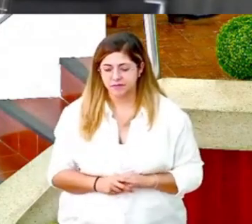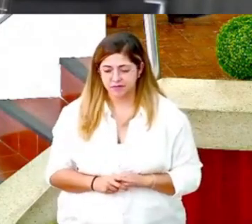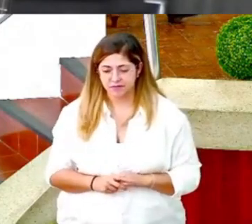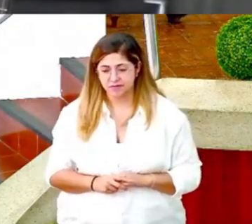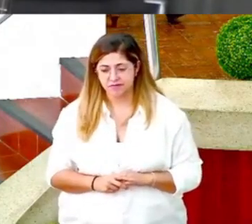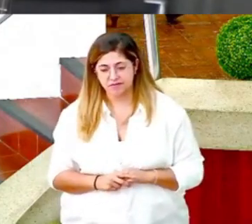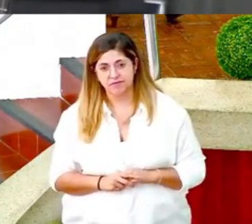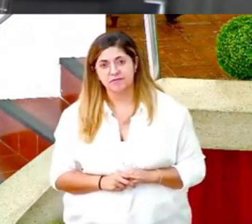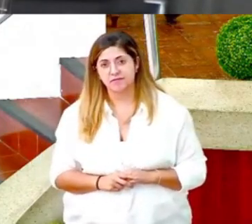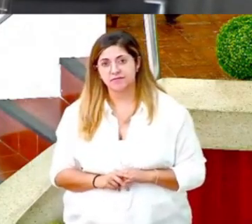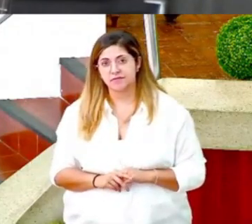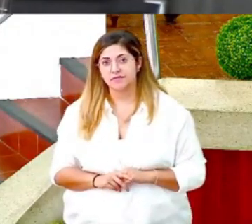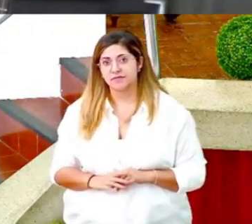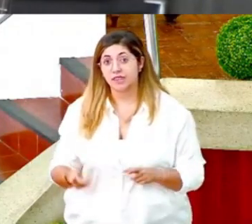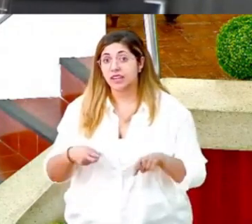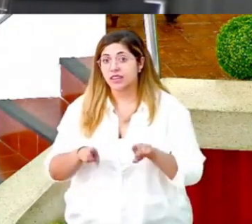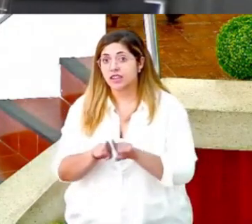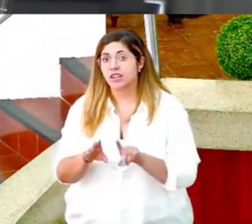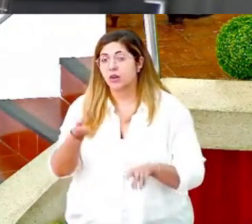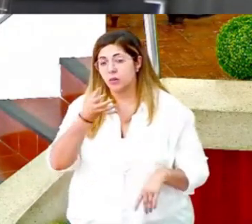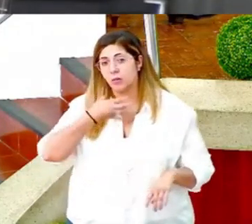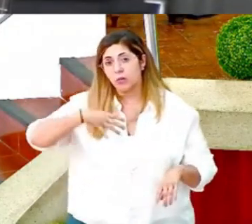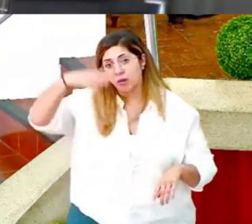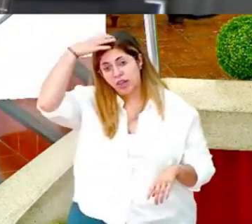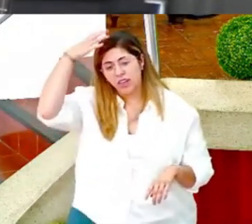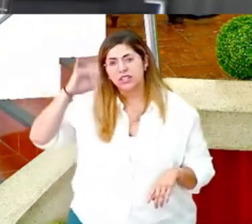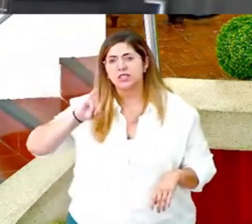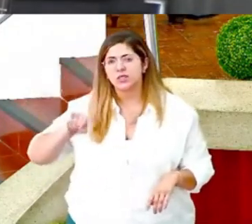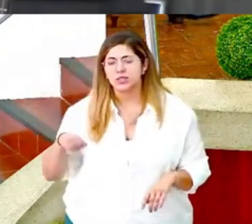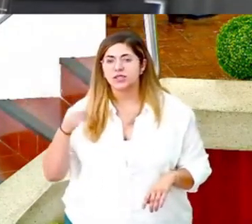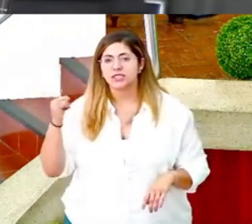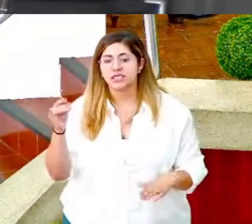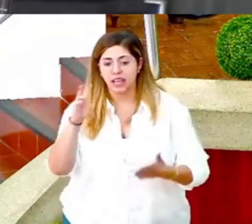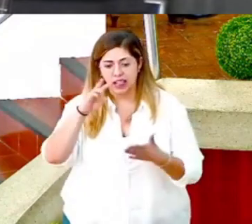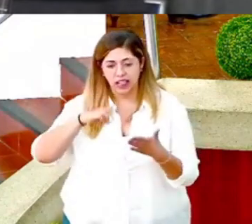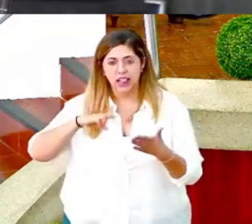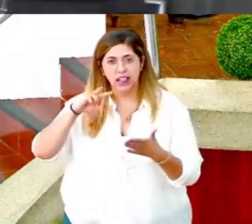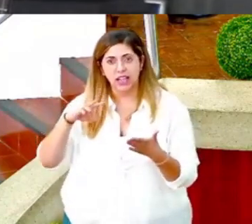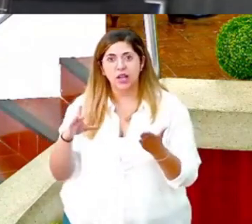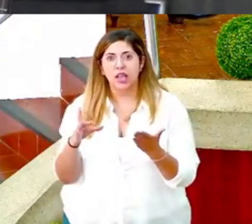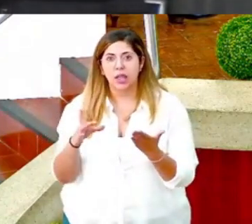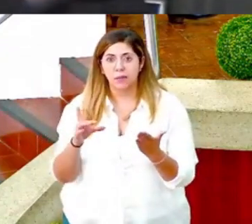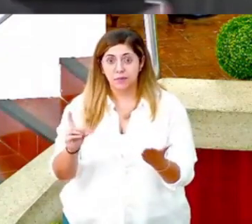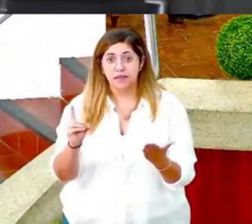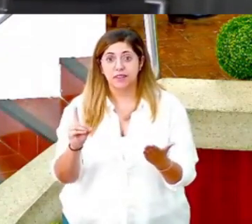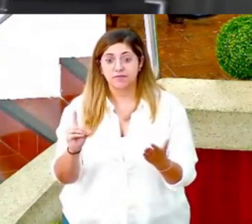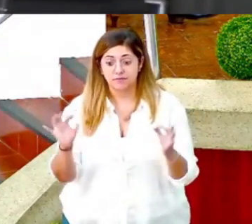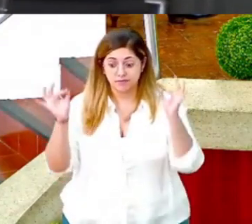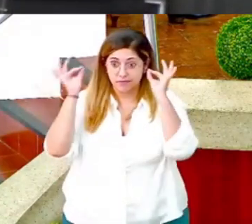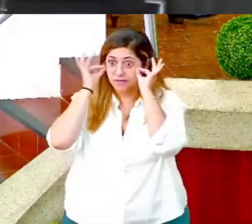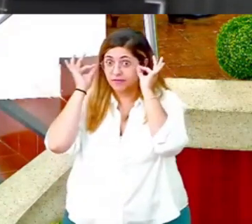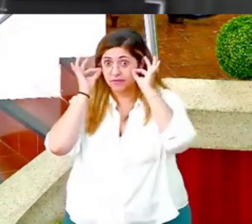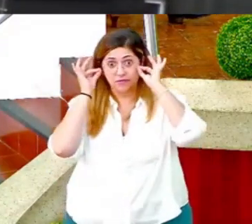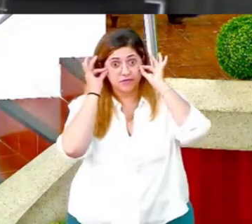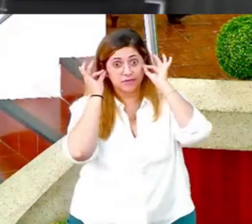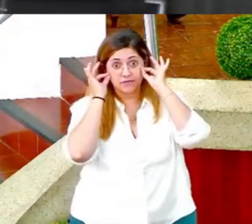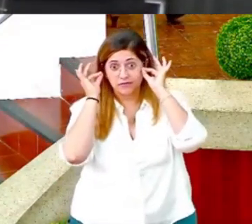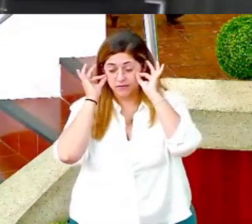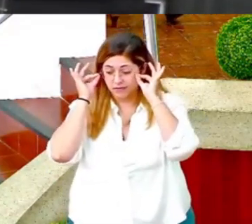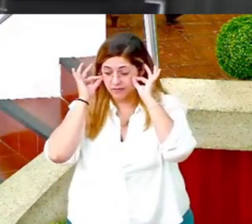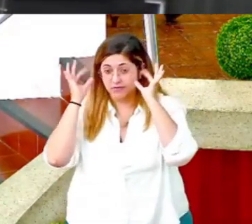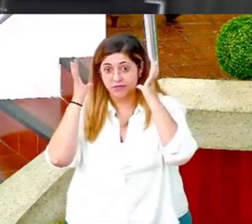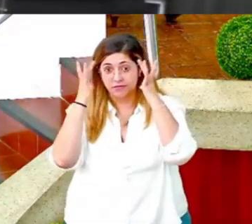Isso foi com Josias. E por isso, quando Josias leu a palavra, ele ficou num estado de alerta, ele ficou extremamente